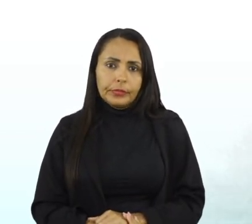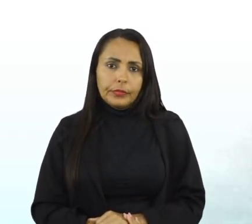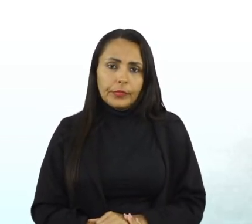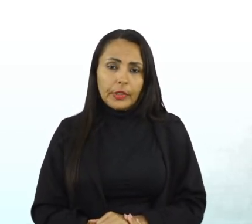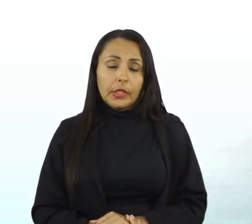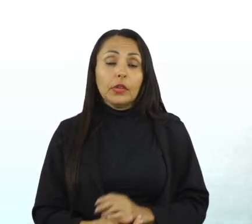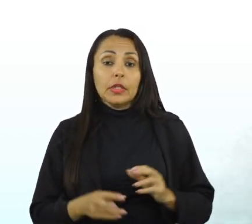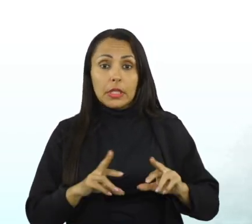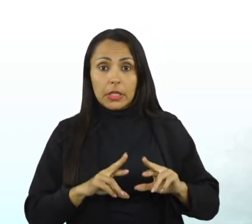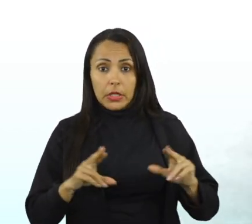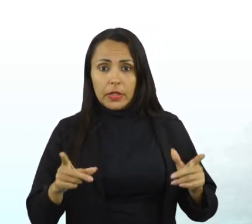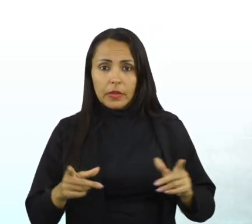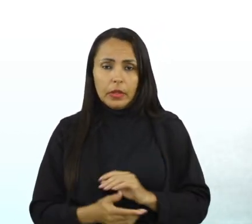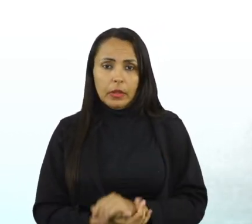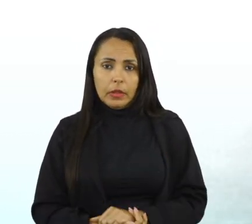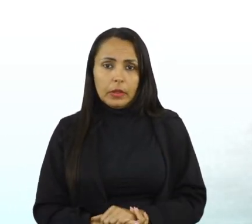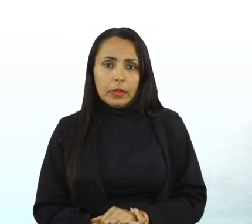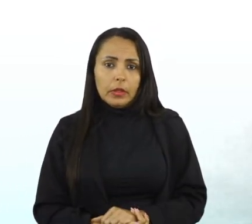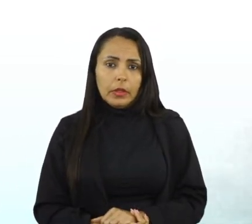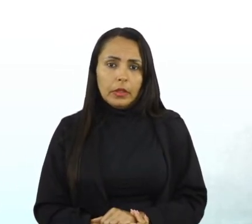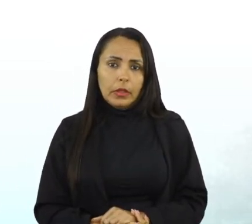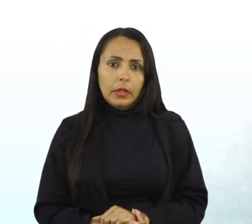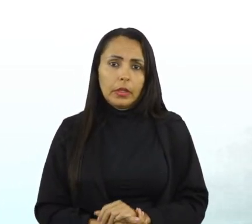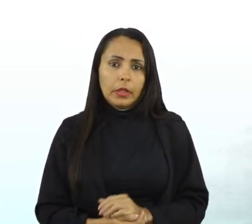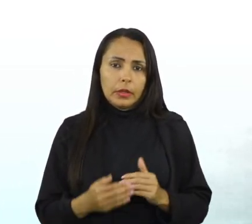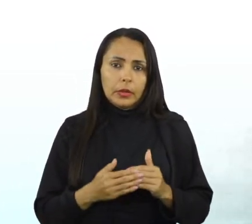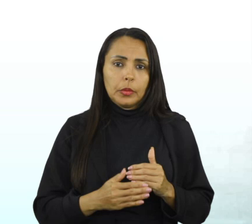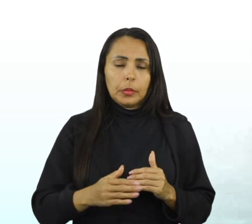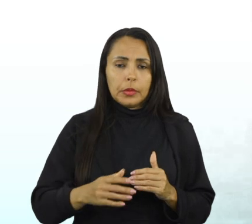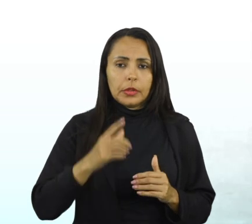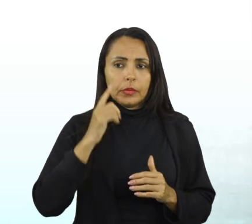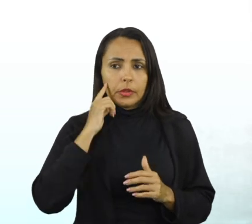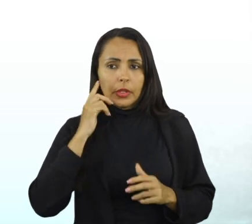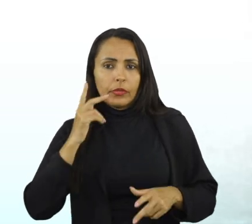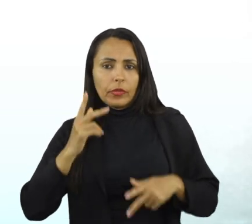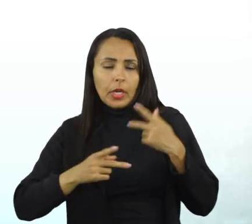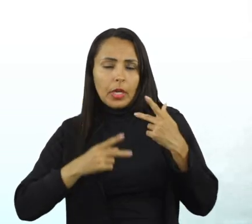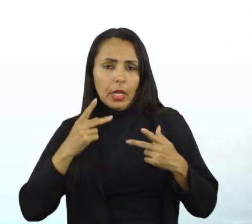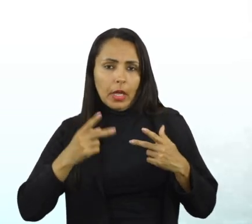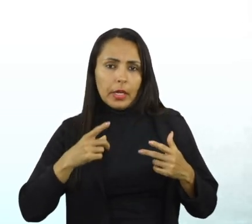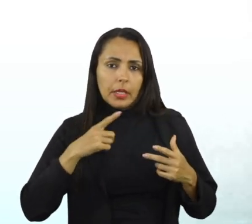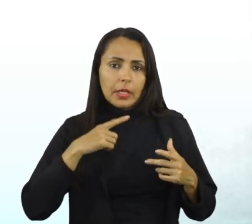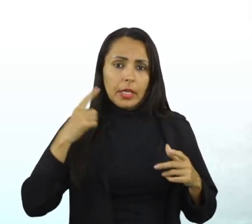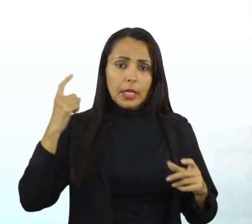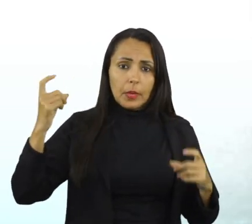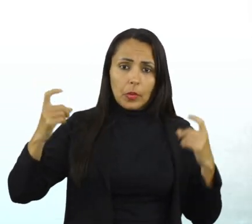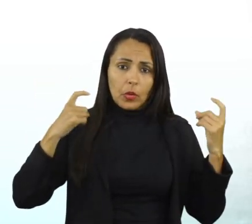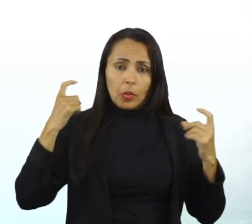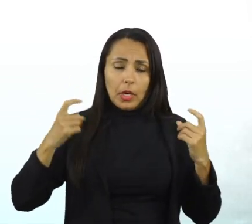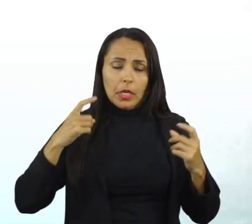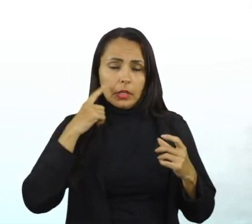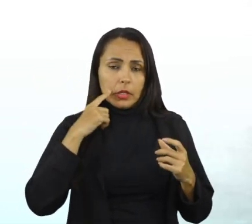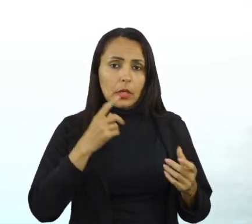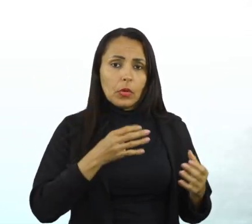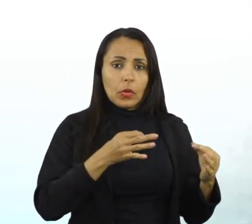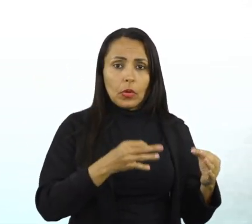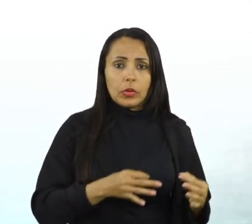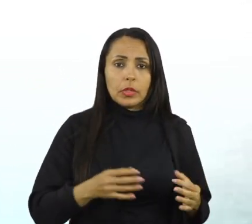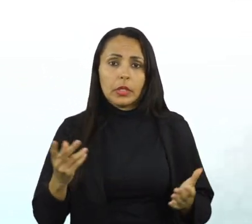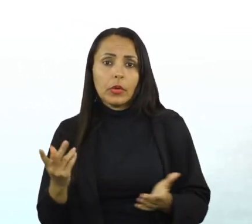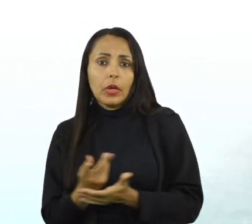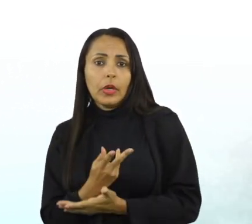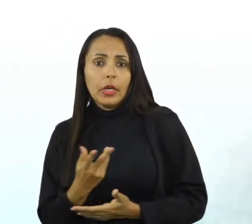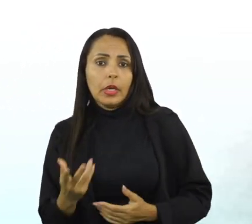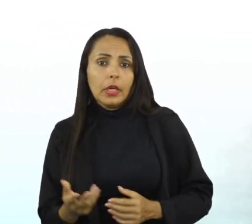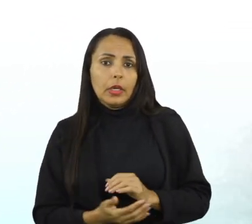nível de linguagem aí vai ser diferente. A partir do momento que você fala, tem a preocupação com o certo e com o errado,